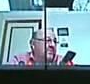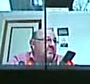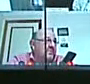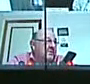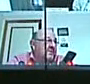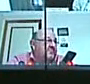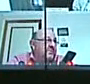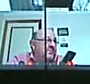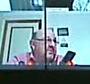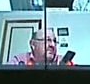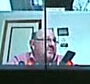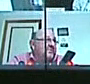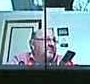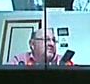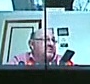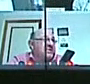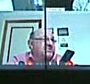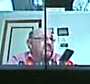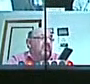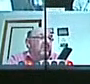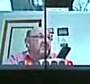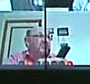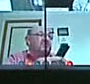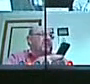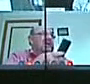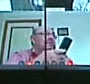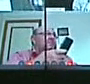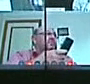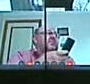Não ouvimos, deputado Matheus, por gentileza, repita.